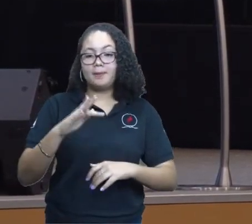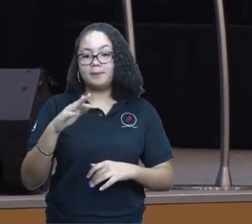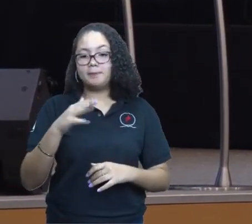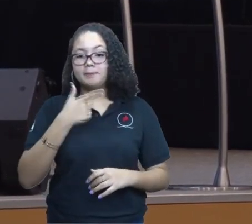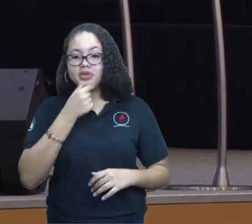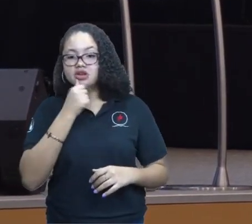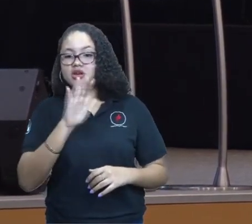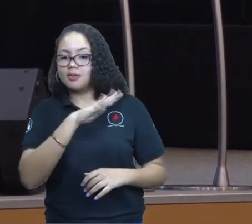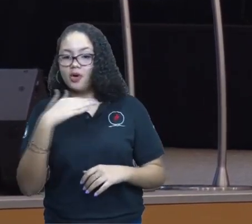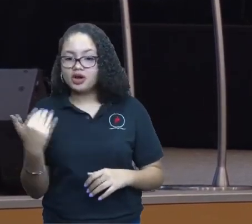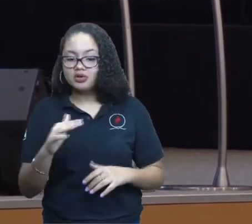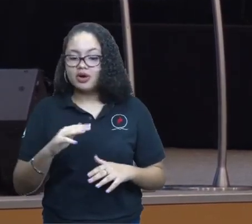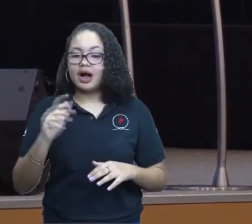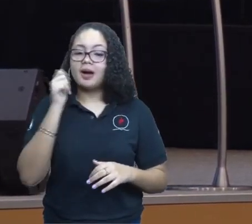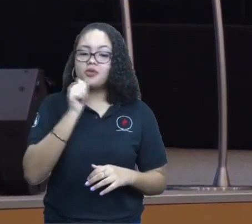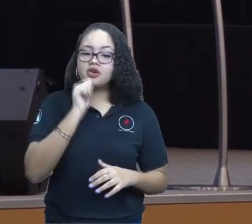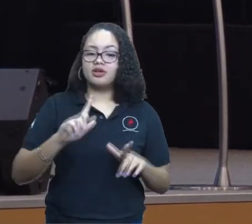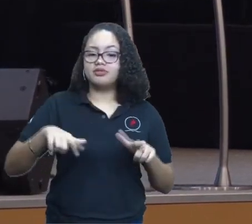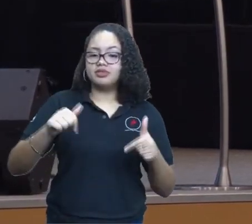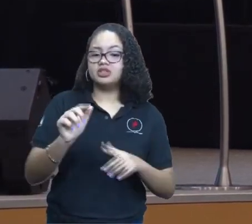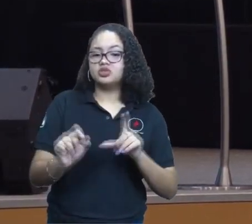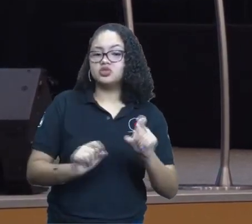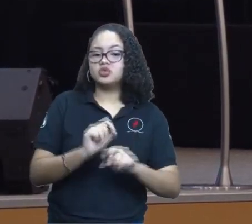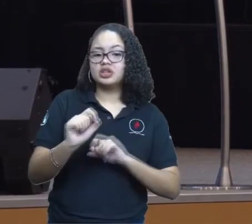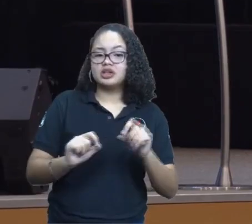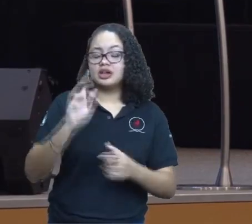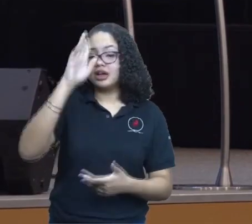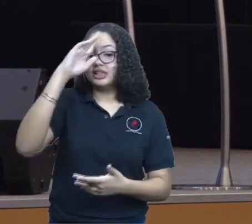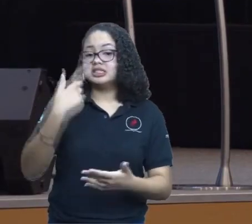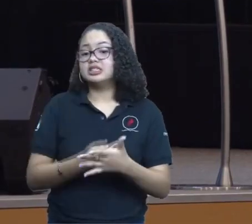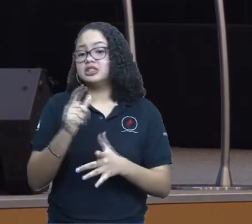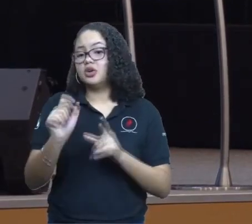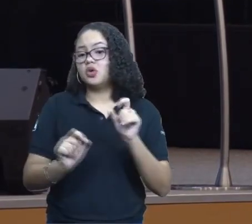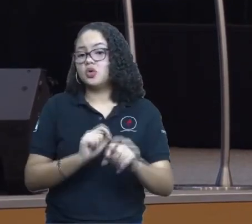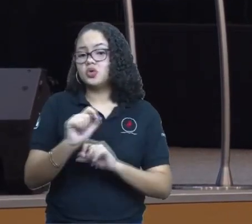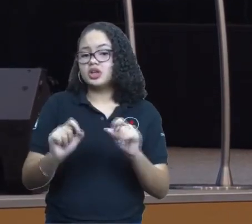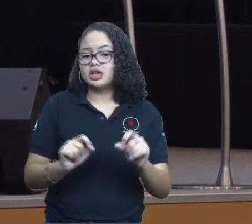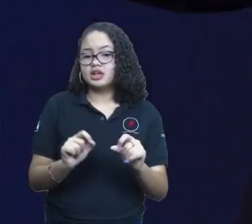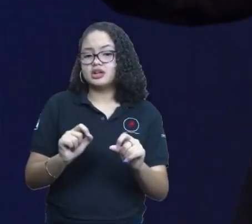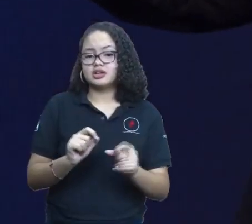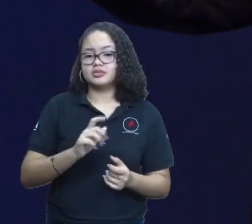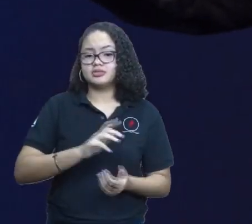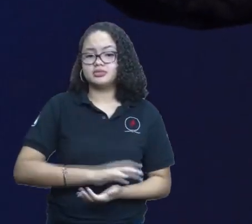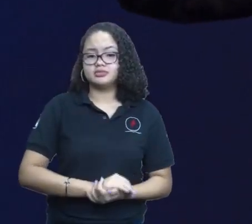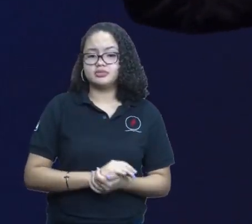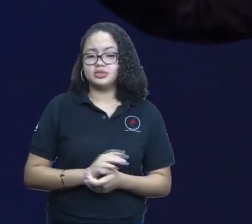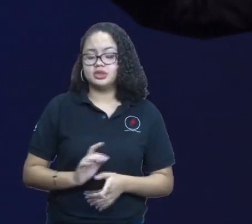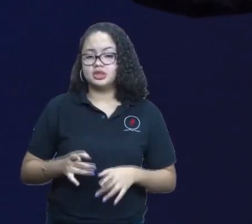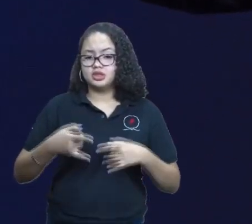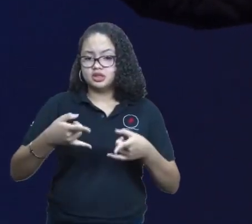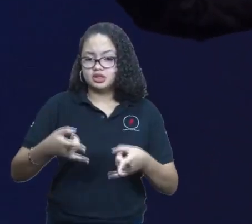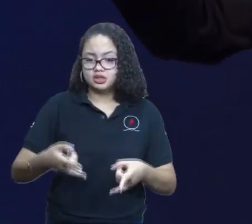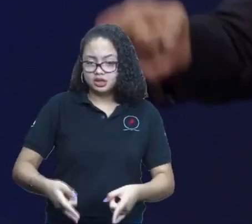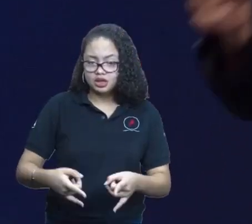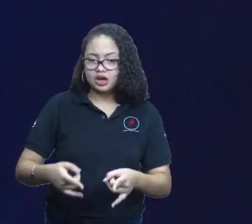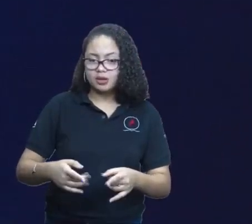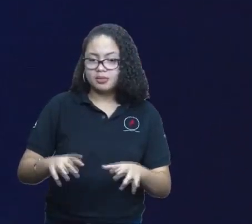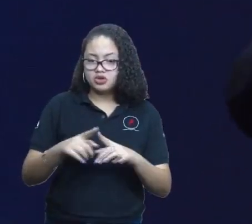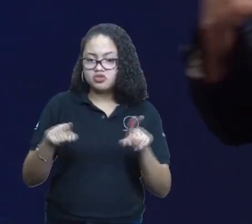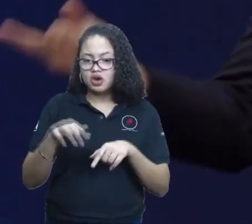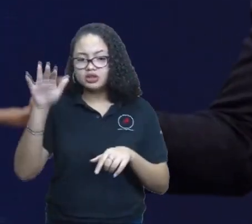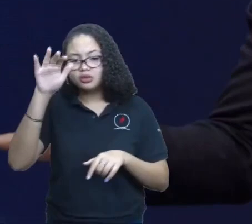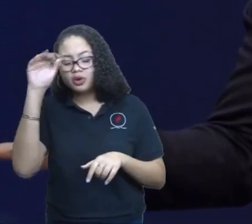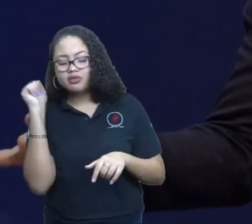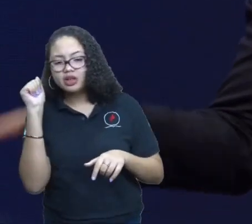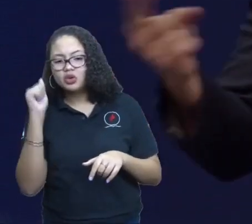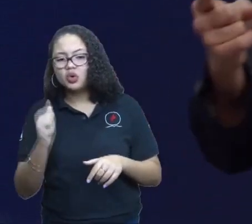quando o menino morreu o que ela fez pegou menino no colo com a decisão que ela tomou vou colocá-lo na cama do Quarto do Profeta Mas